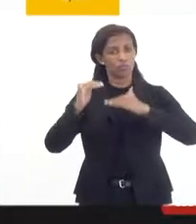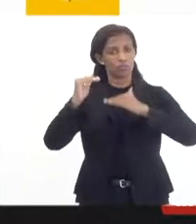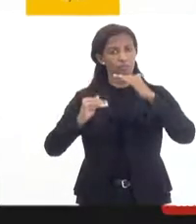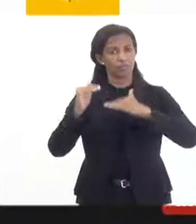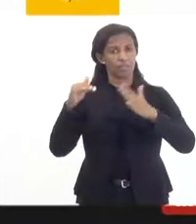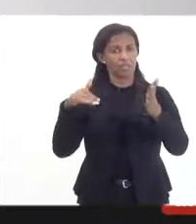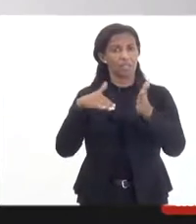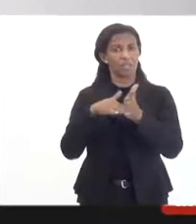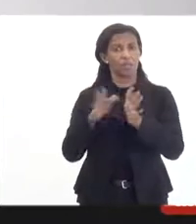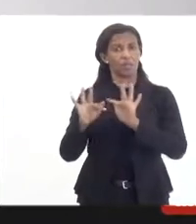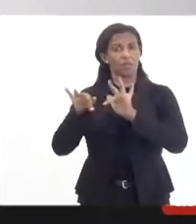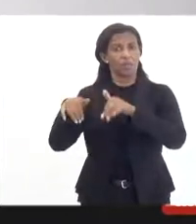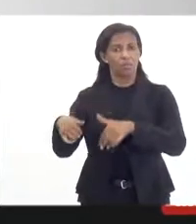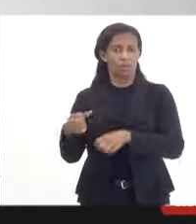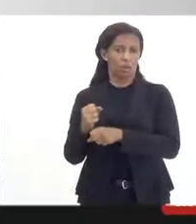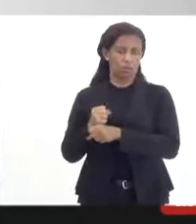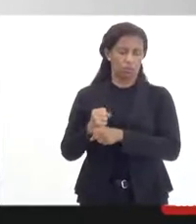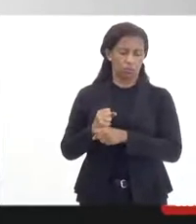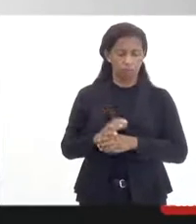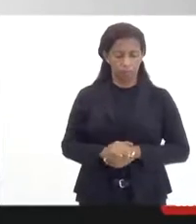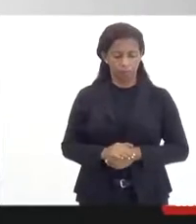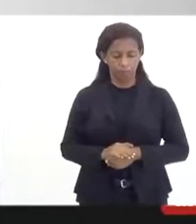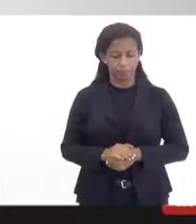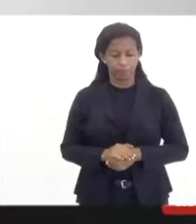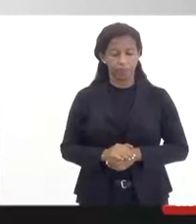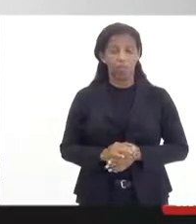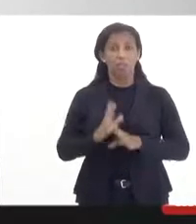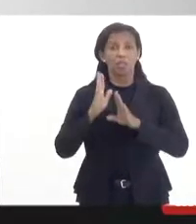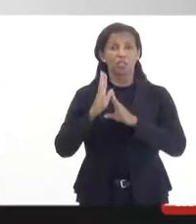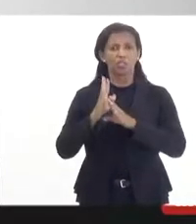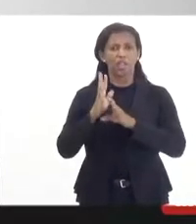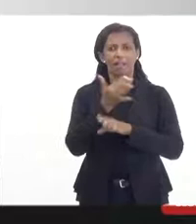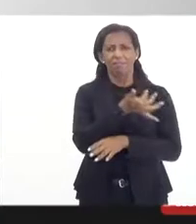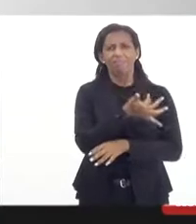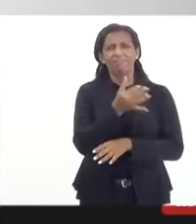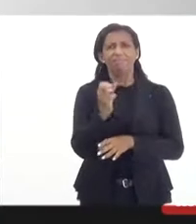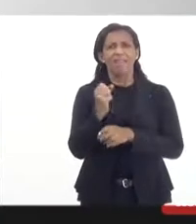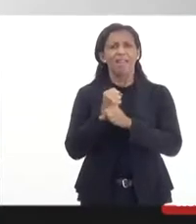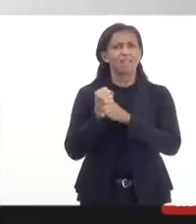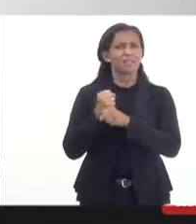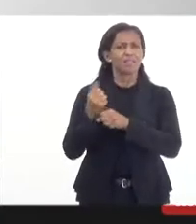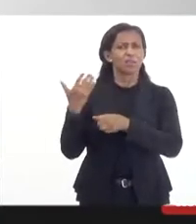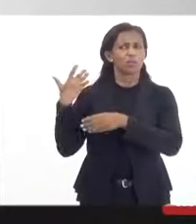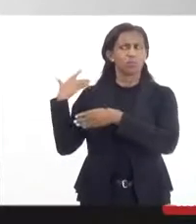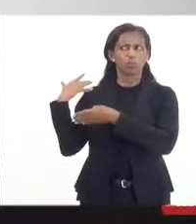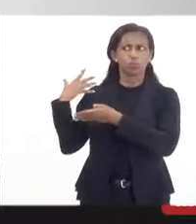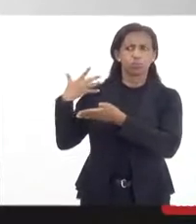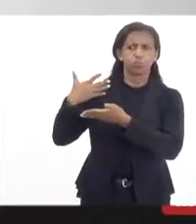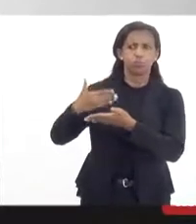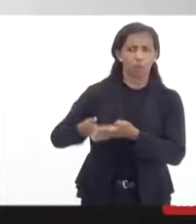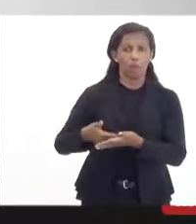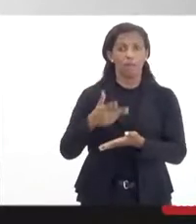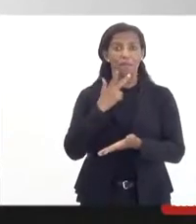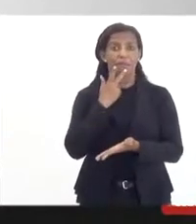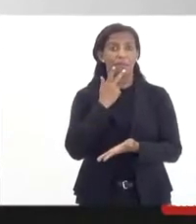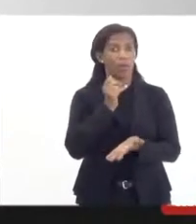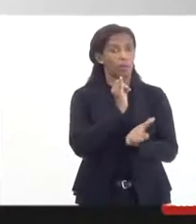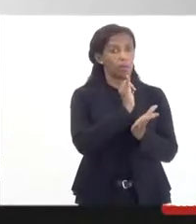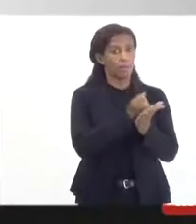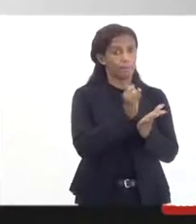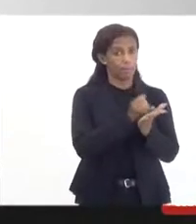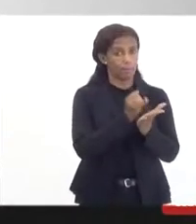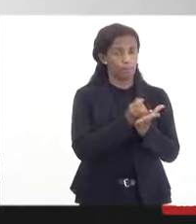do exercício. Já nos últimos 10 anos, e aqui eu faço apenas a visão do imposto, a companhia